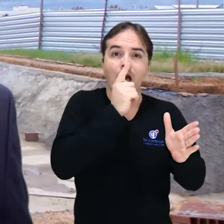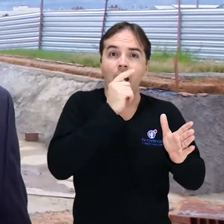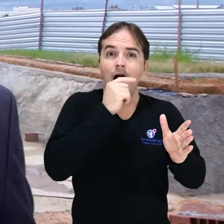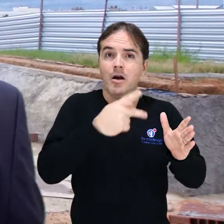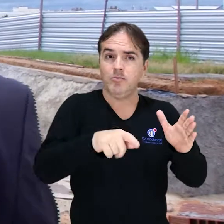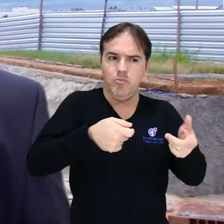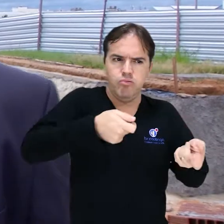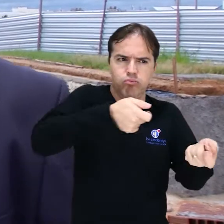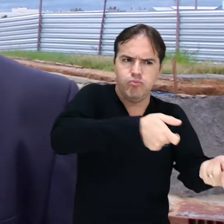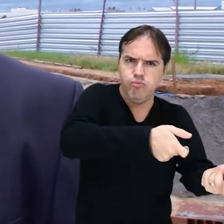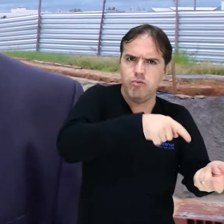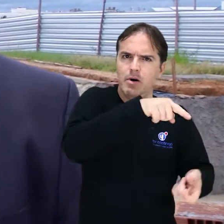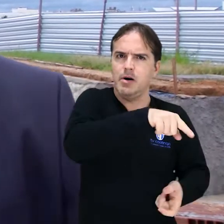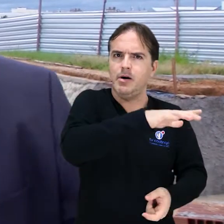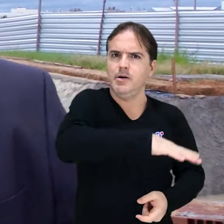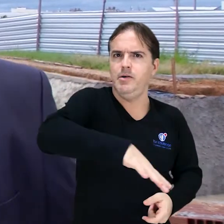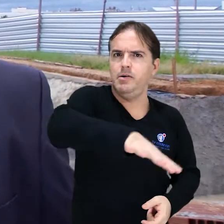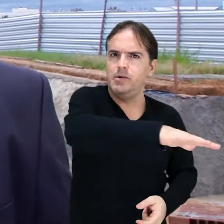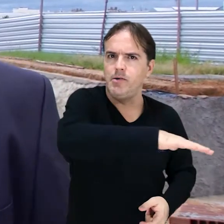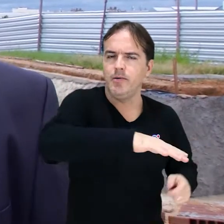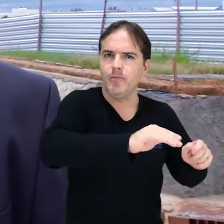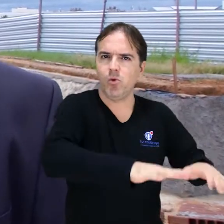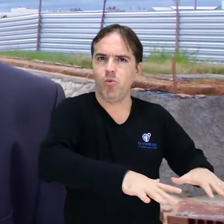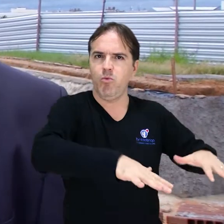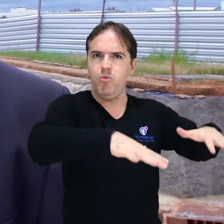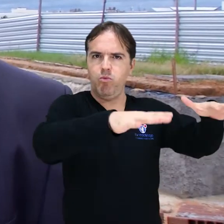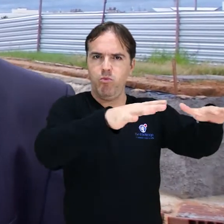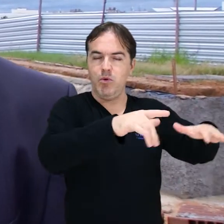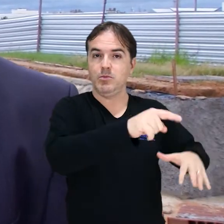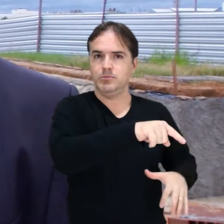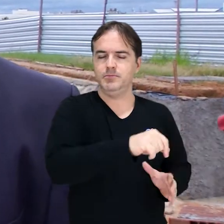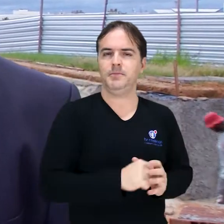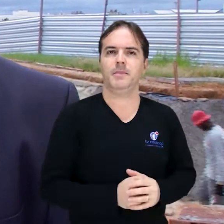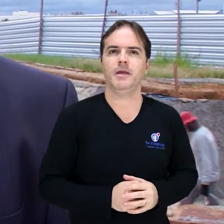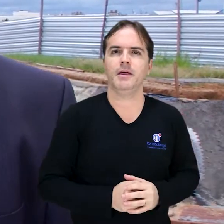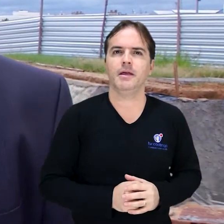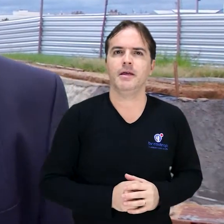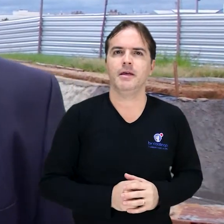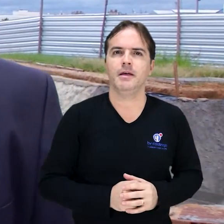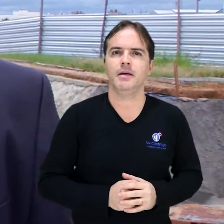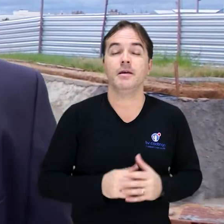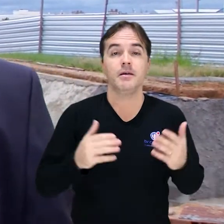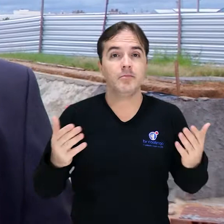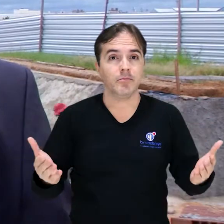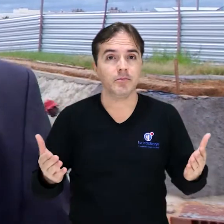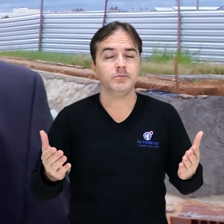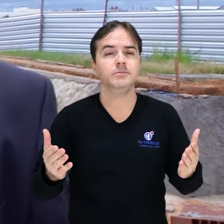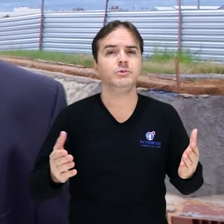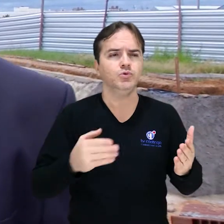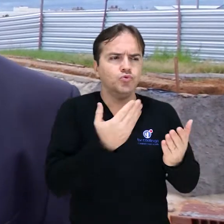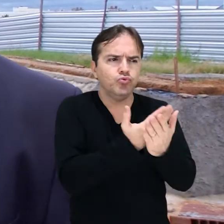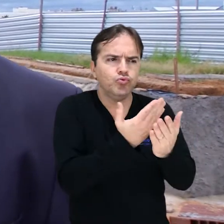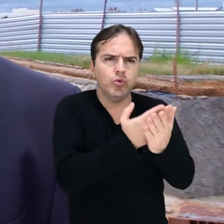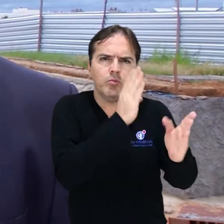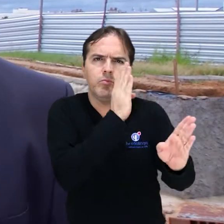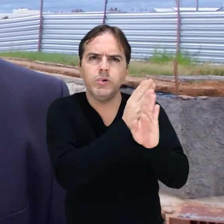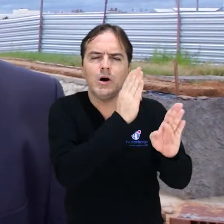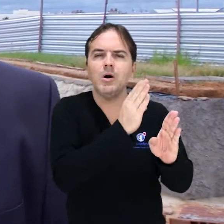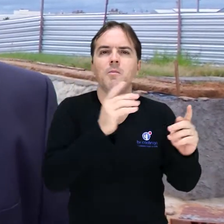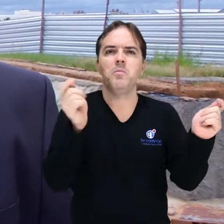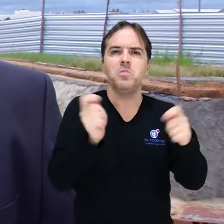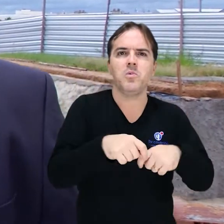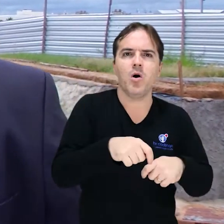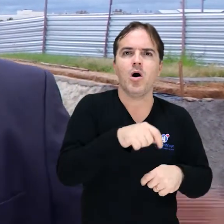água para o reservatório, né? E foi possível verificar,